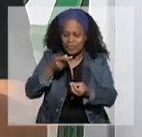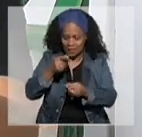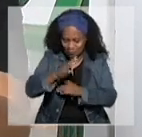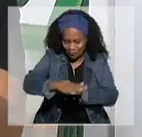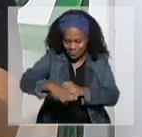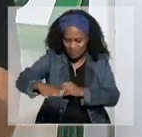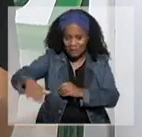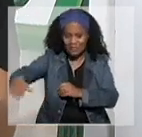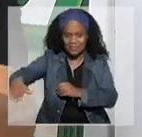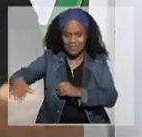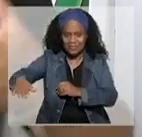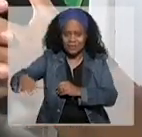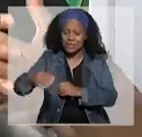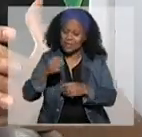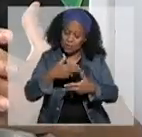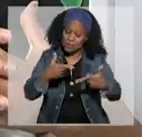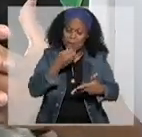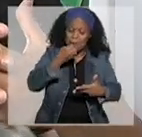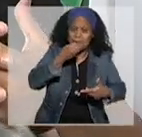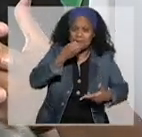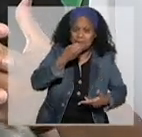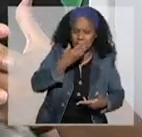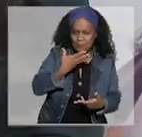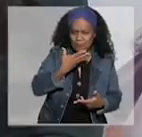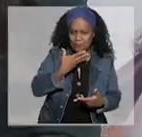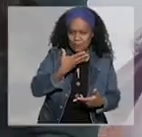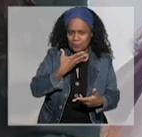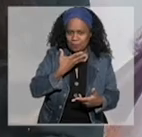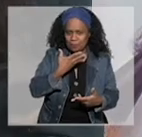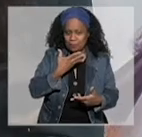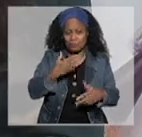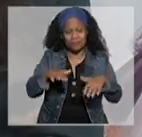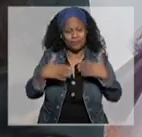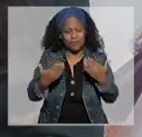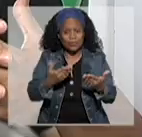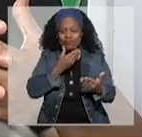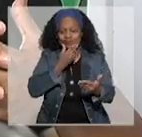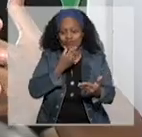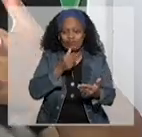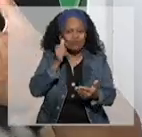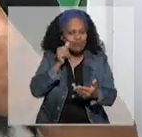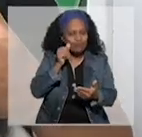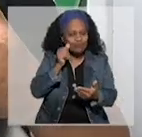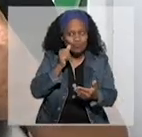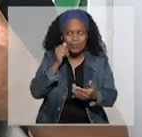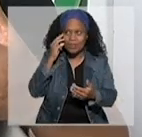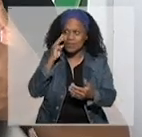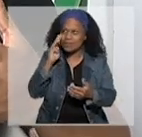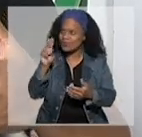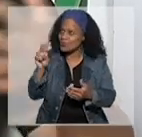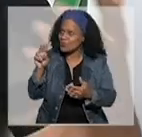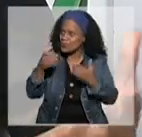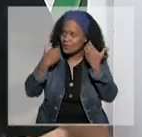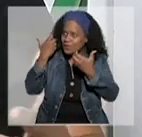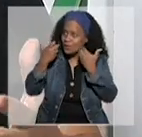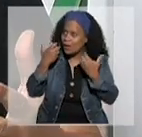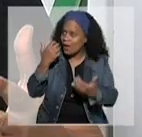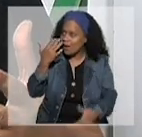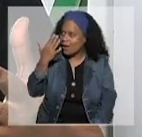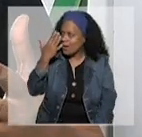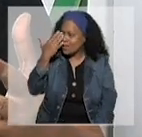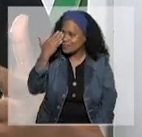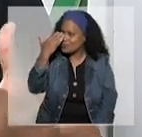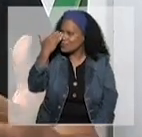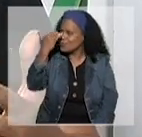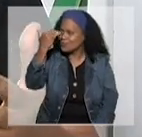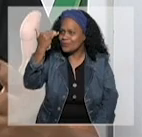ela atrai as crianças para o lado bom da força. Uhum. Então, claro. Os garotos, as meninas, elas ficam encantados com